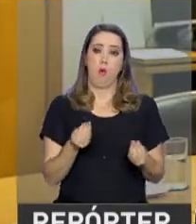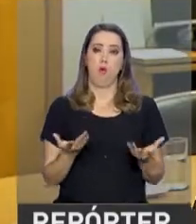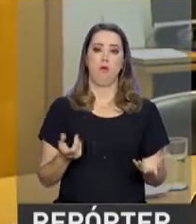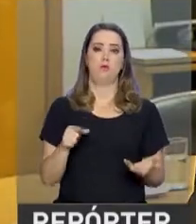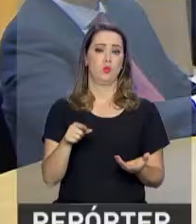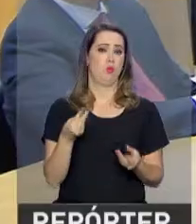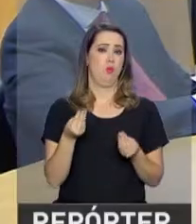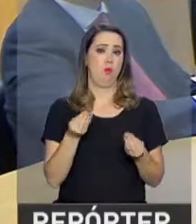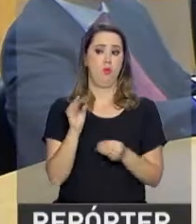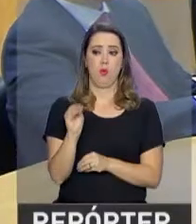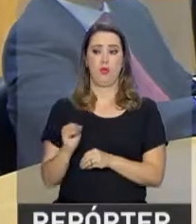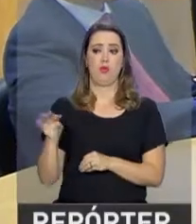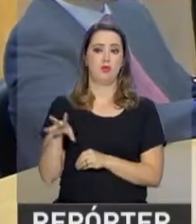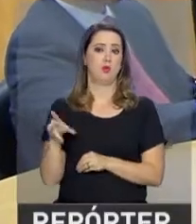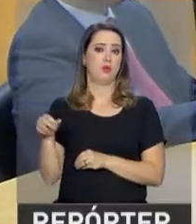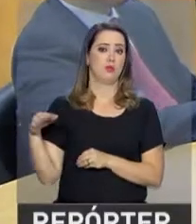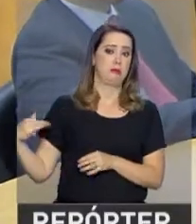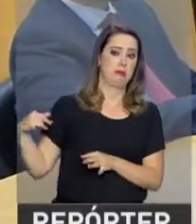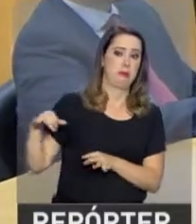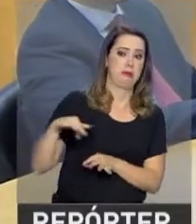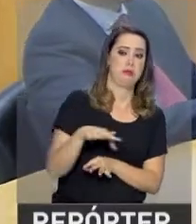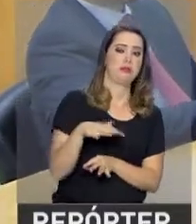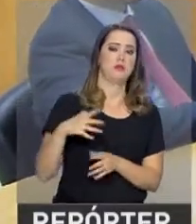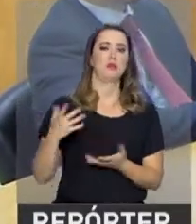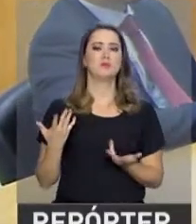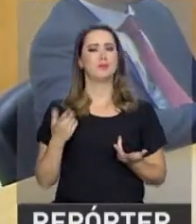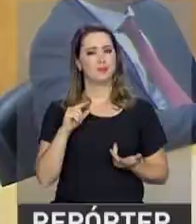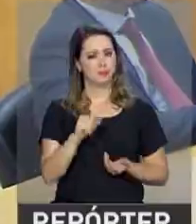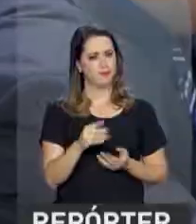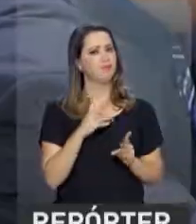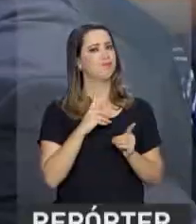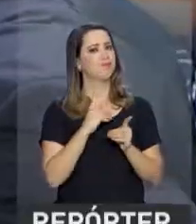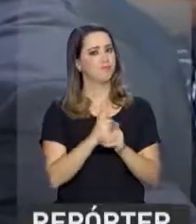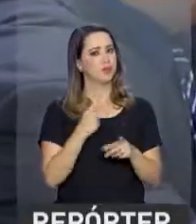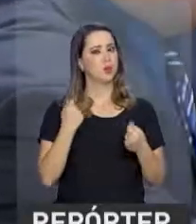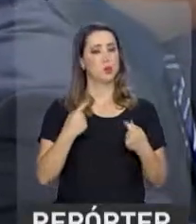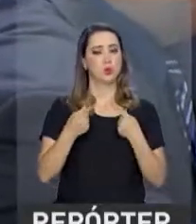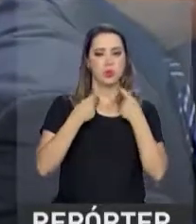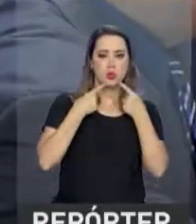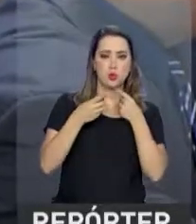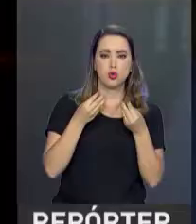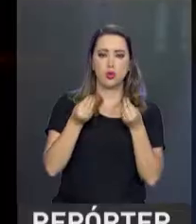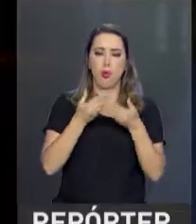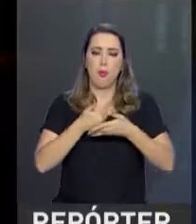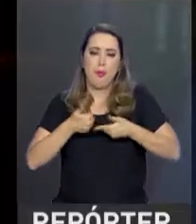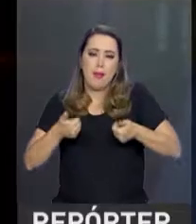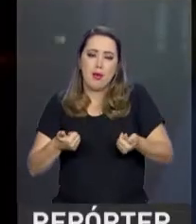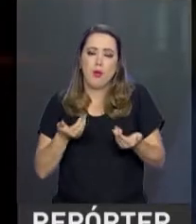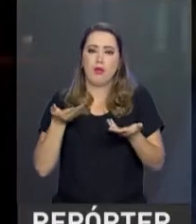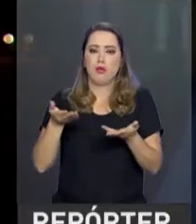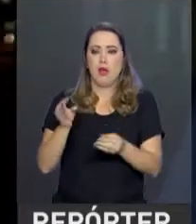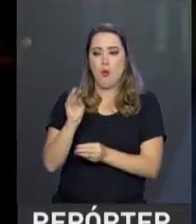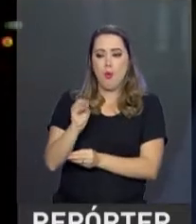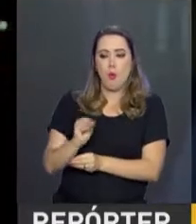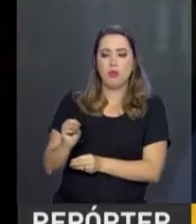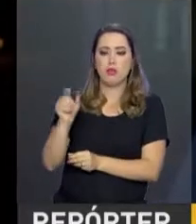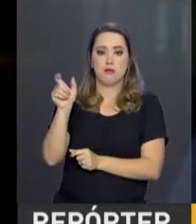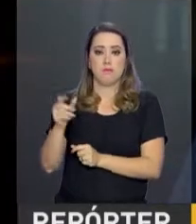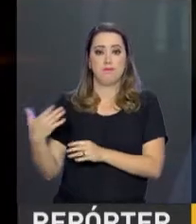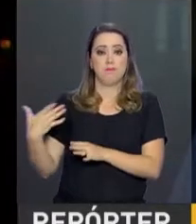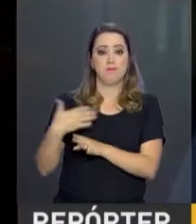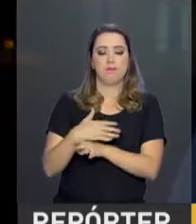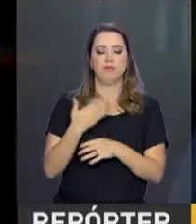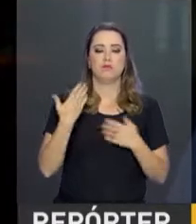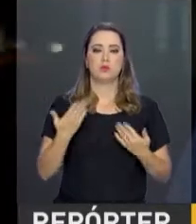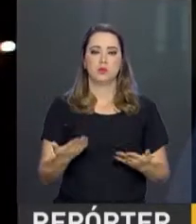a demanda no encontro em brasília foram discutidas medidas para minimizar o problema o ministério das cidades vai analisar um